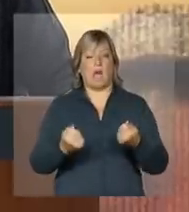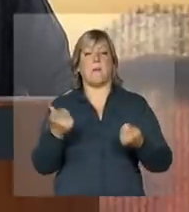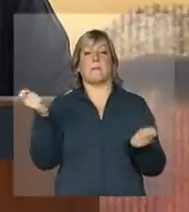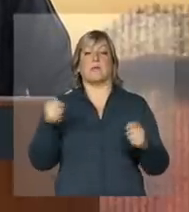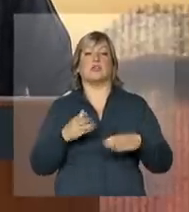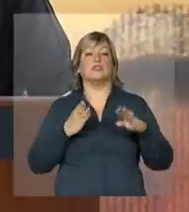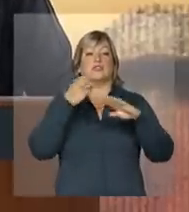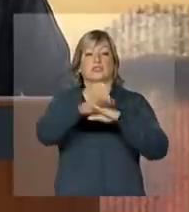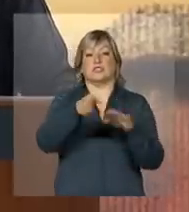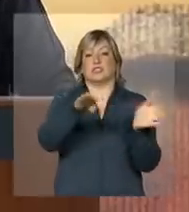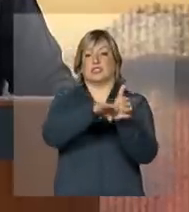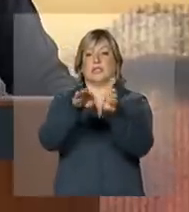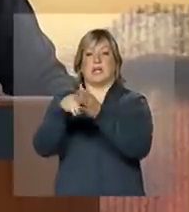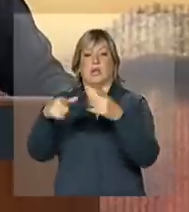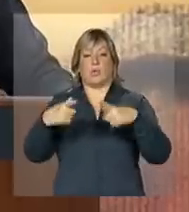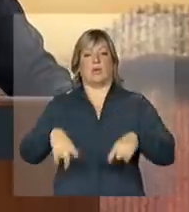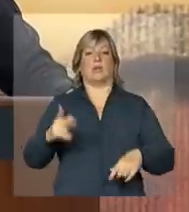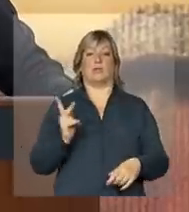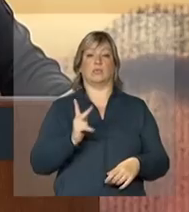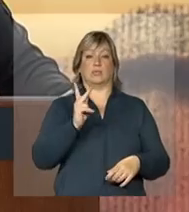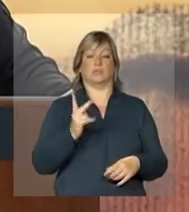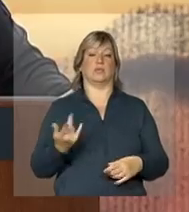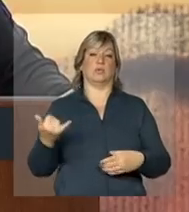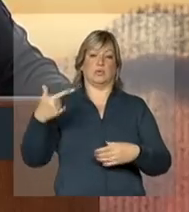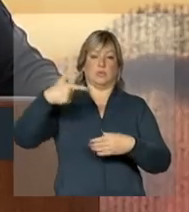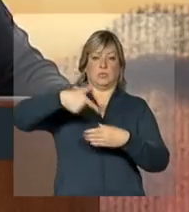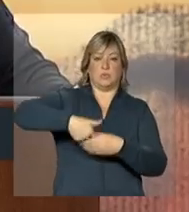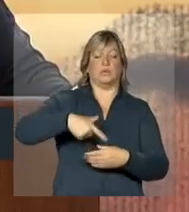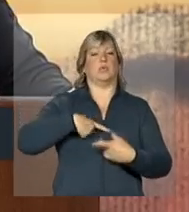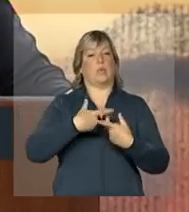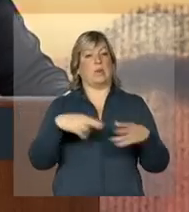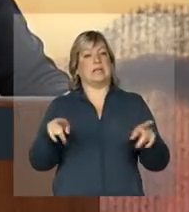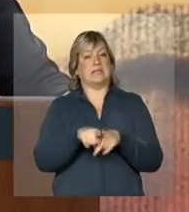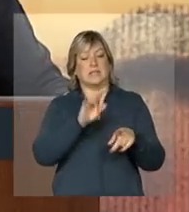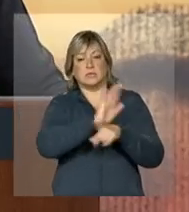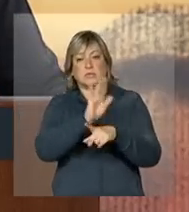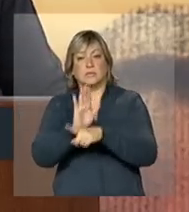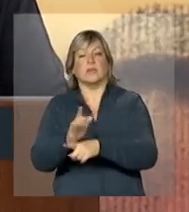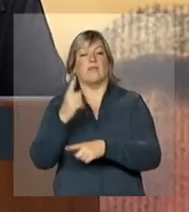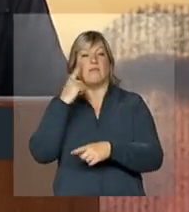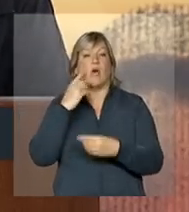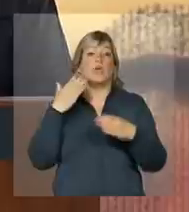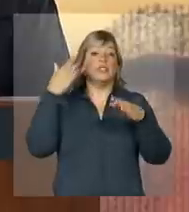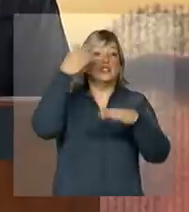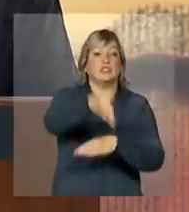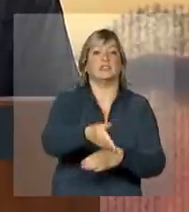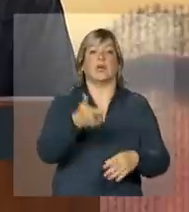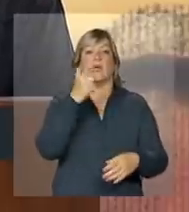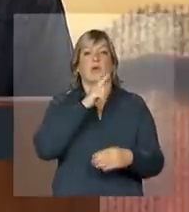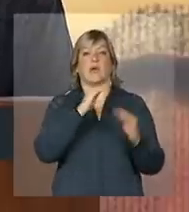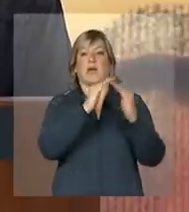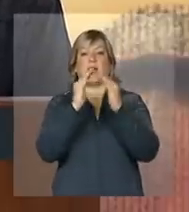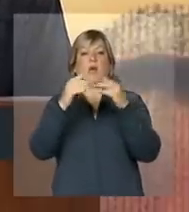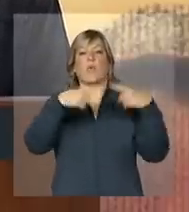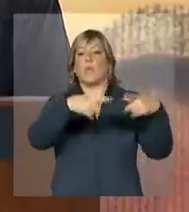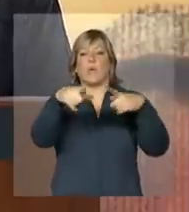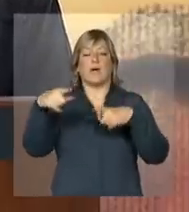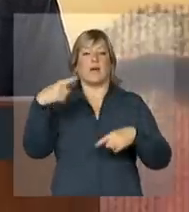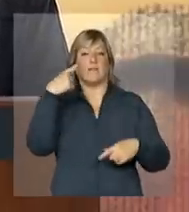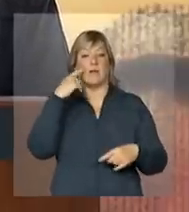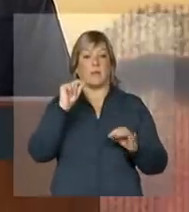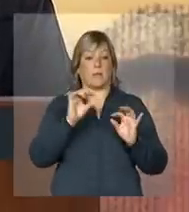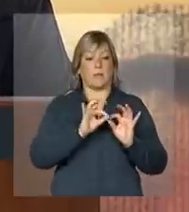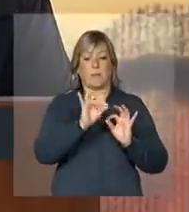comunidades eh combustível portanto um conjunto de apoios para poder localizar essa comunidade marcar as os a